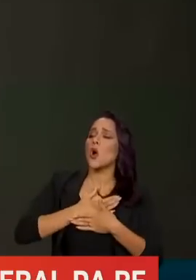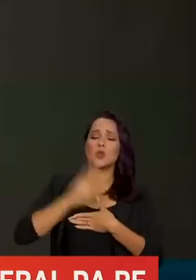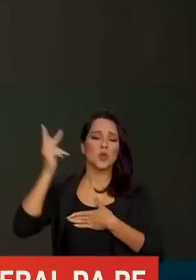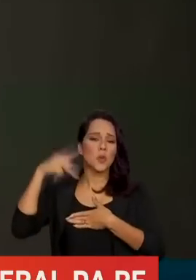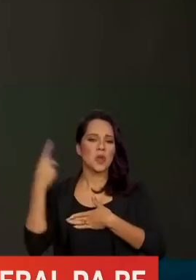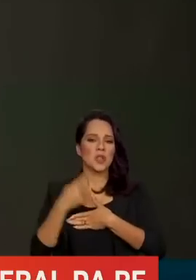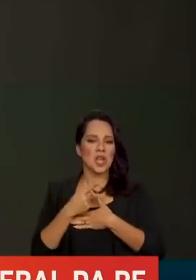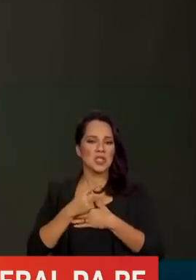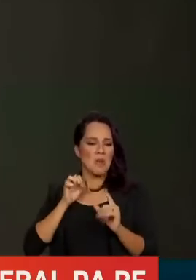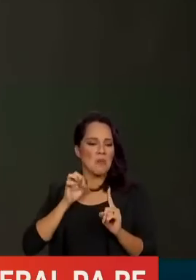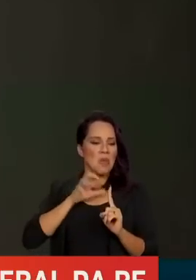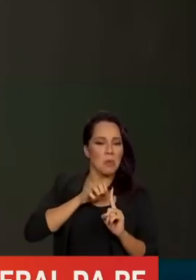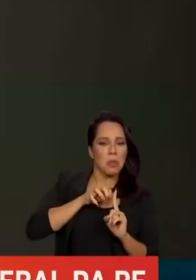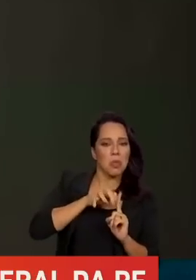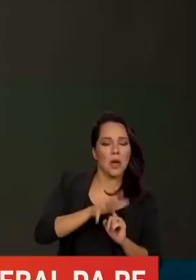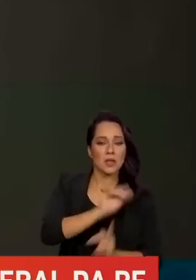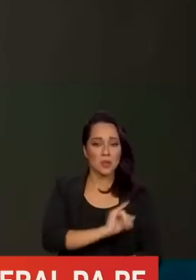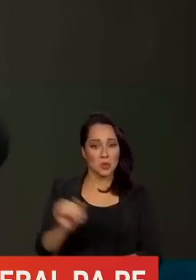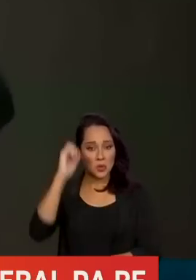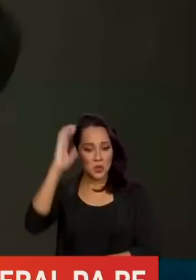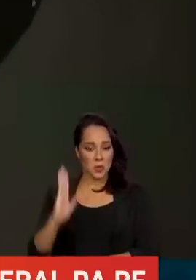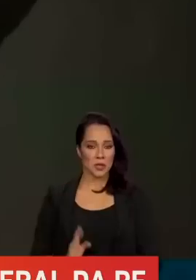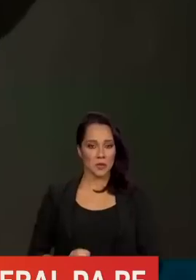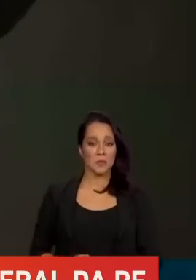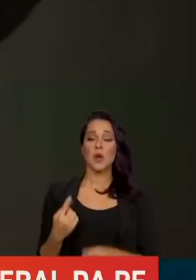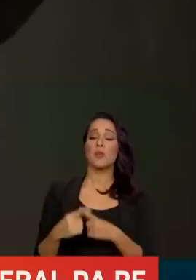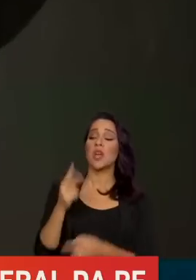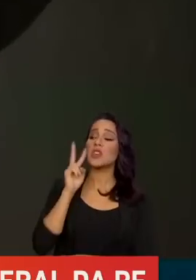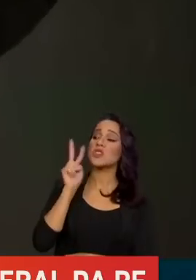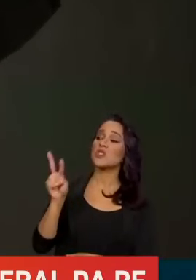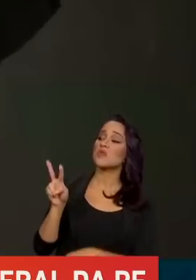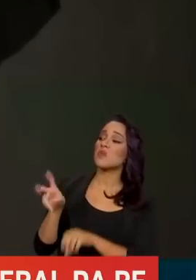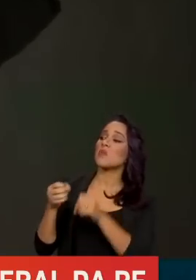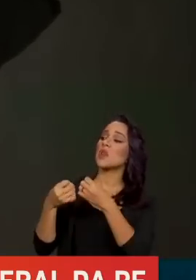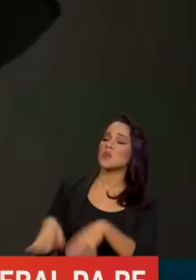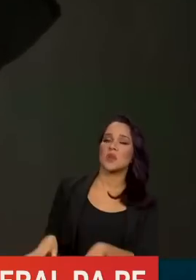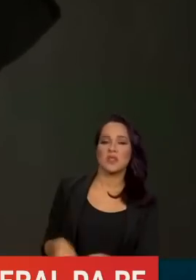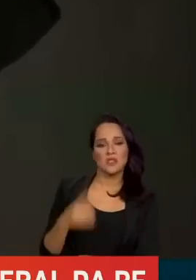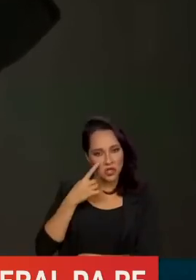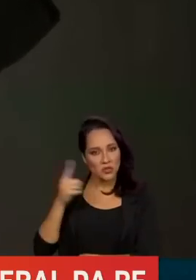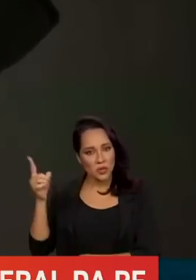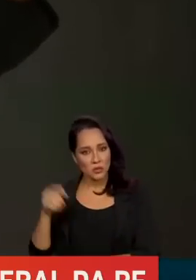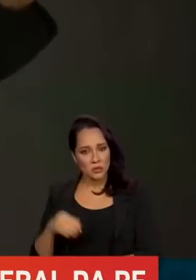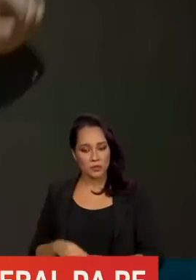contamina As instituições brasileiras porque nós vimos a tragédia